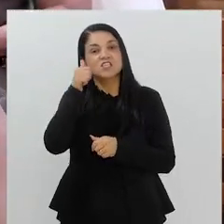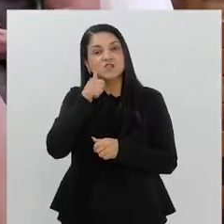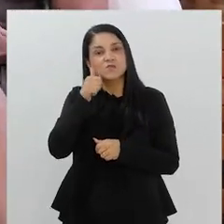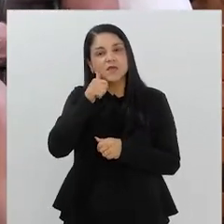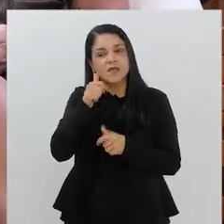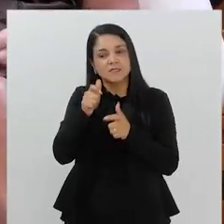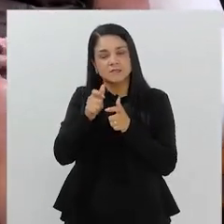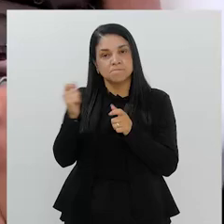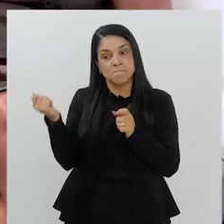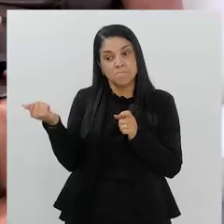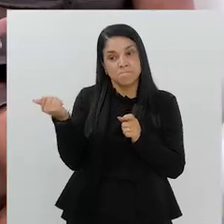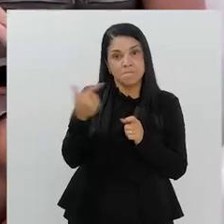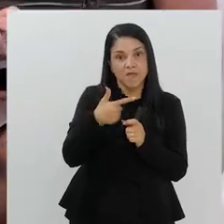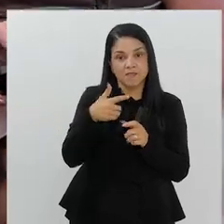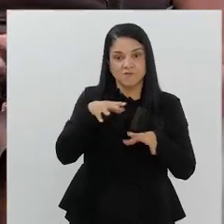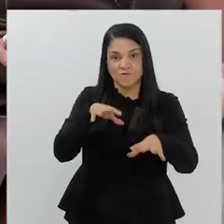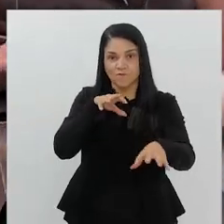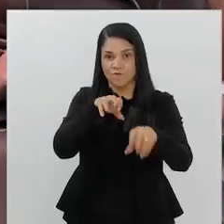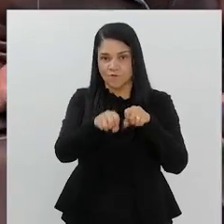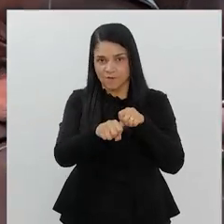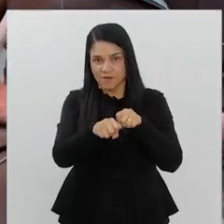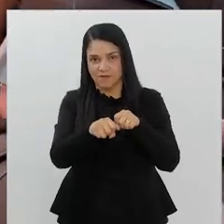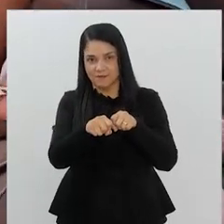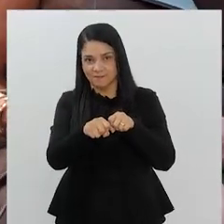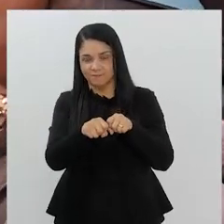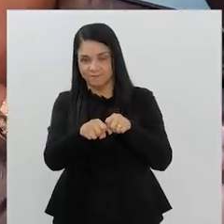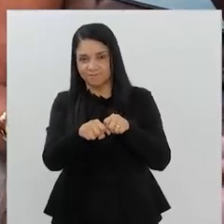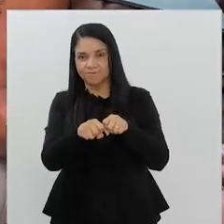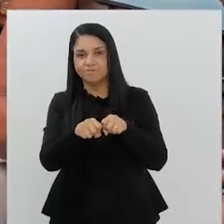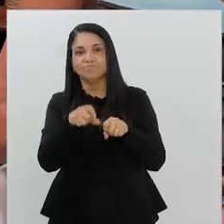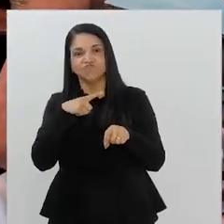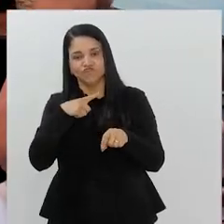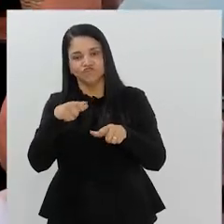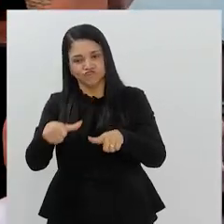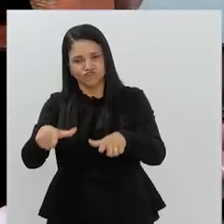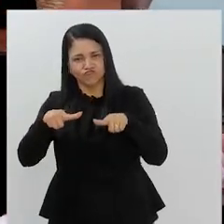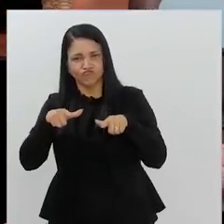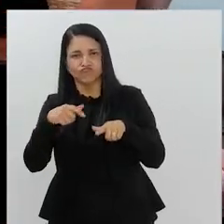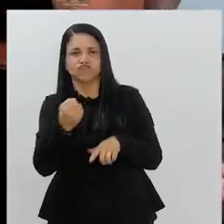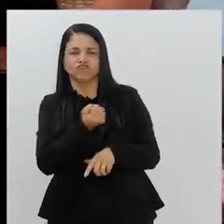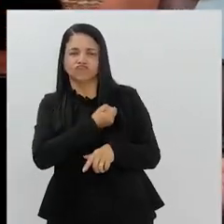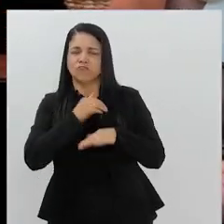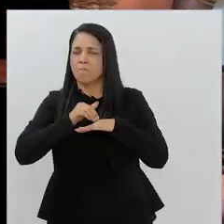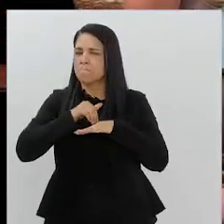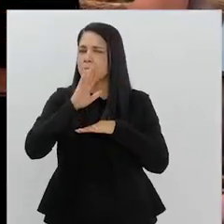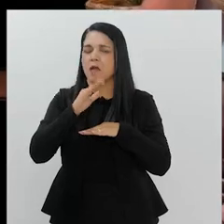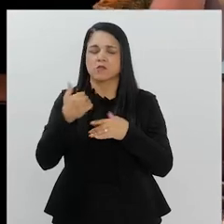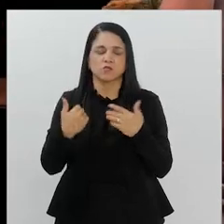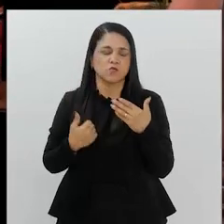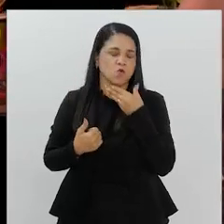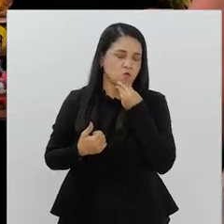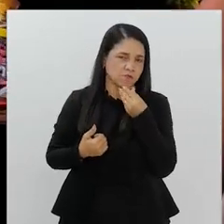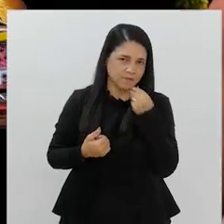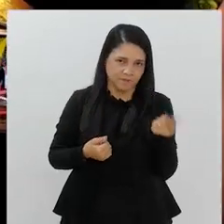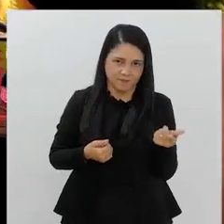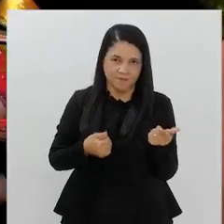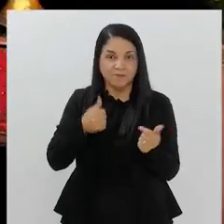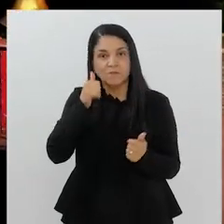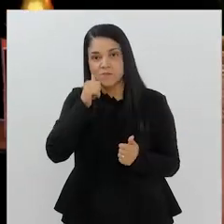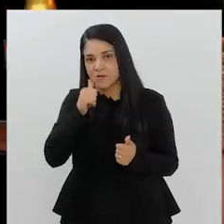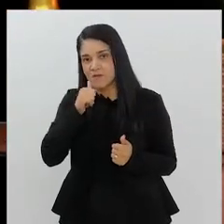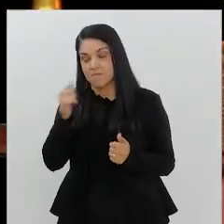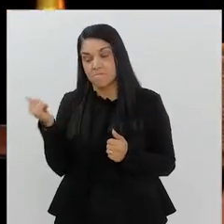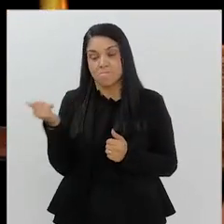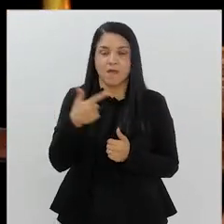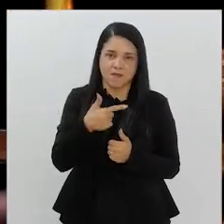mulheres somos as melhor formadas e somos o maior número de pessoas com títulos de graduação ou seja